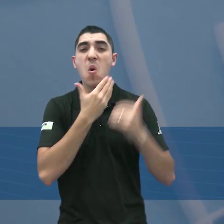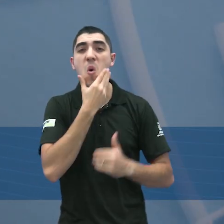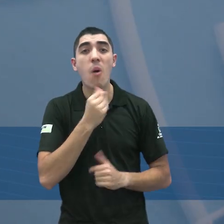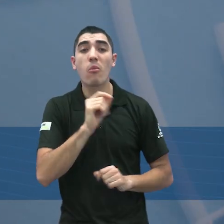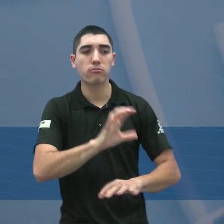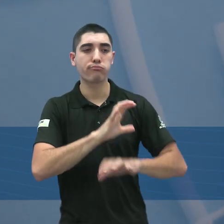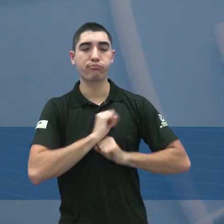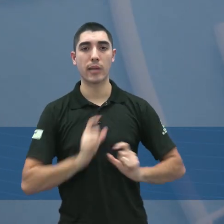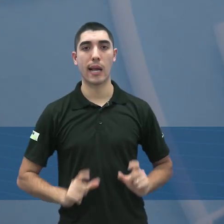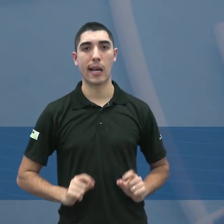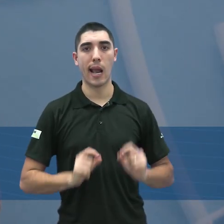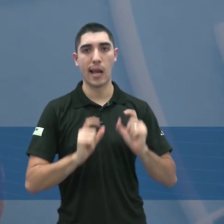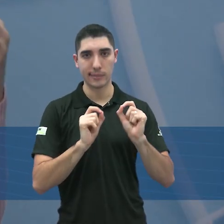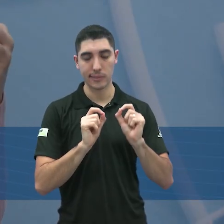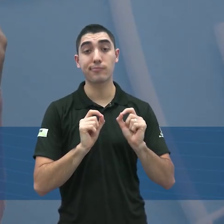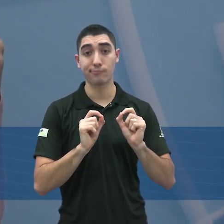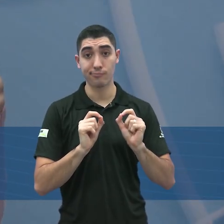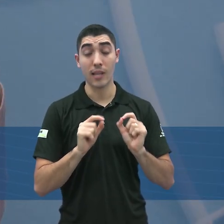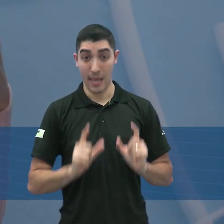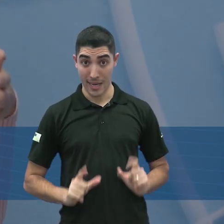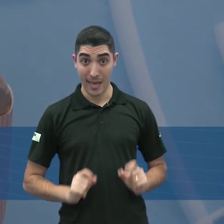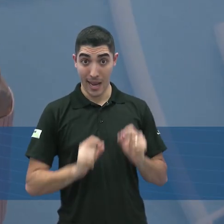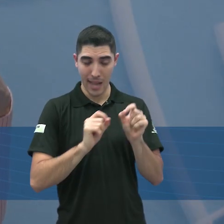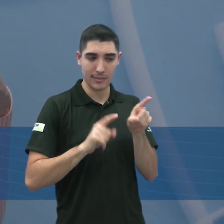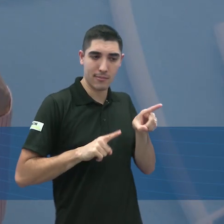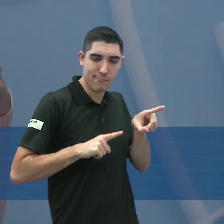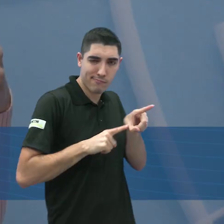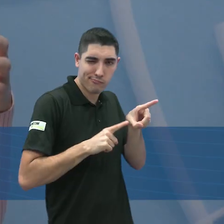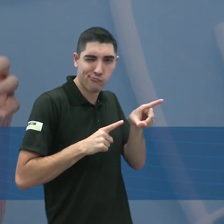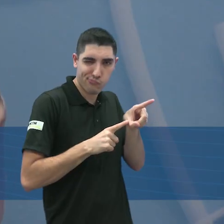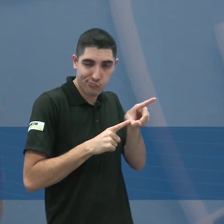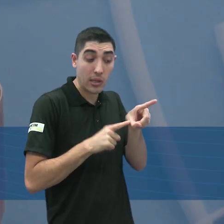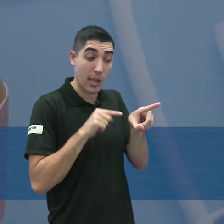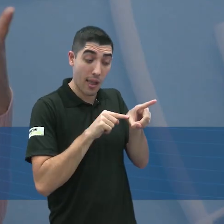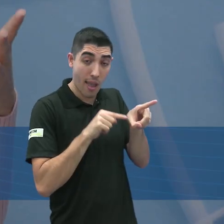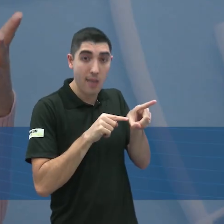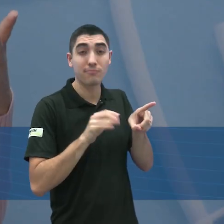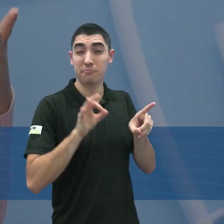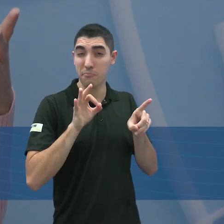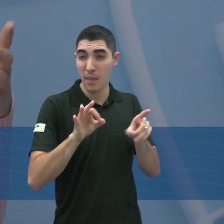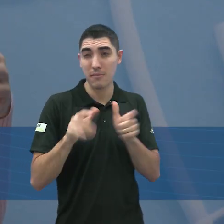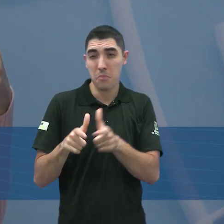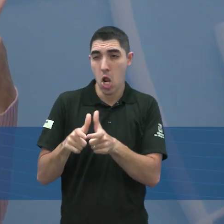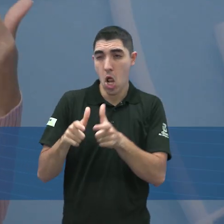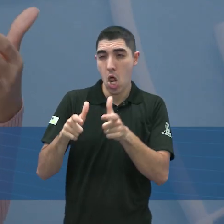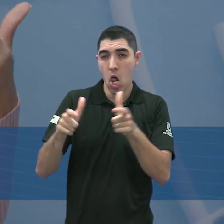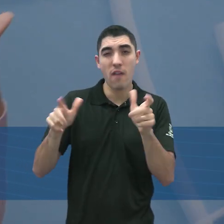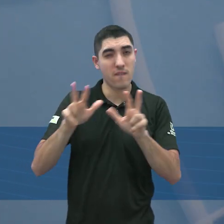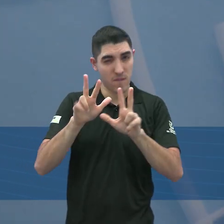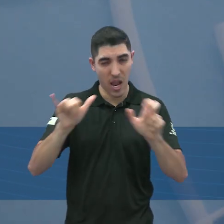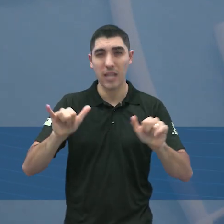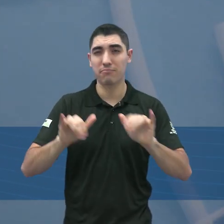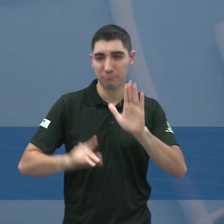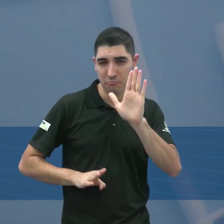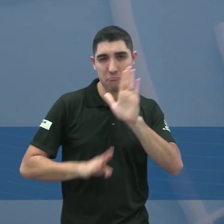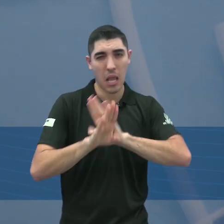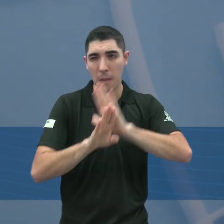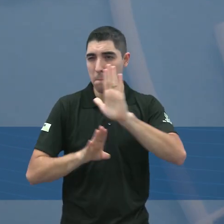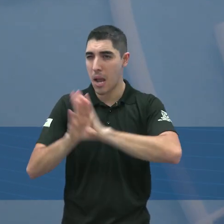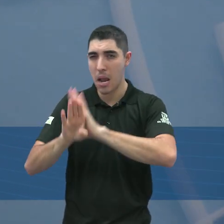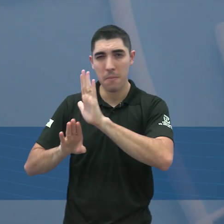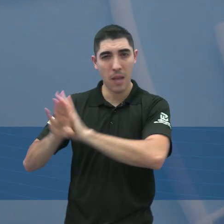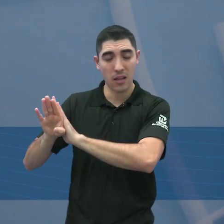homens, isso em todo o mundo. O câncer na próstata será um dos que mais deve apresentar aumento de casos,